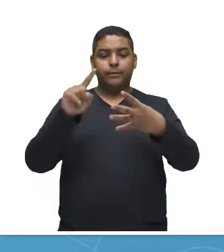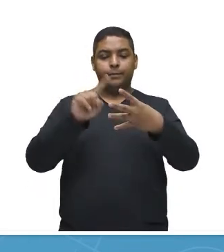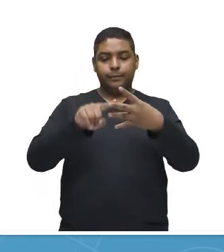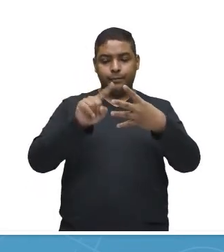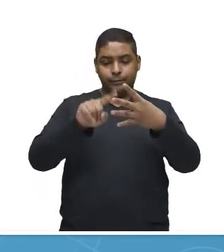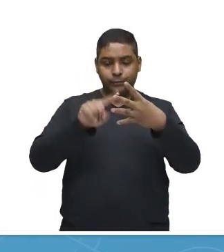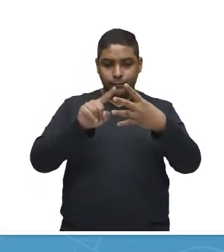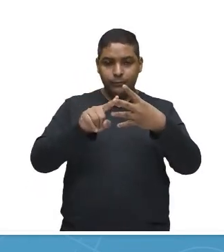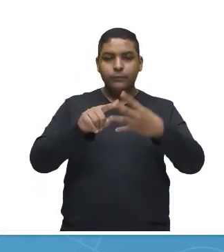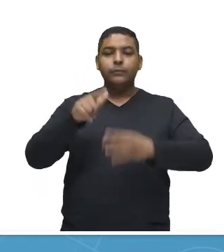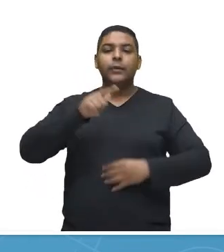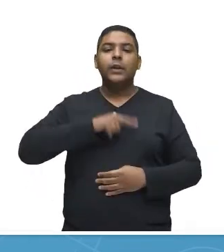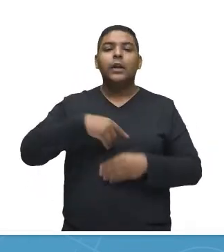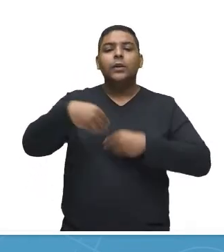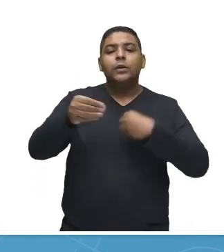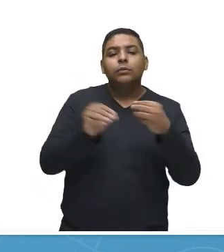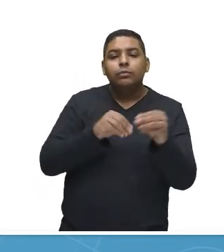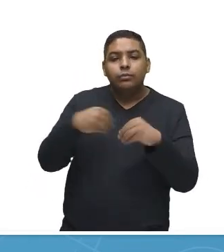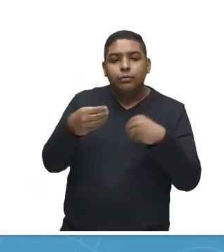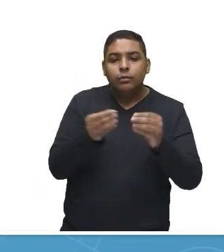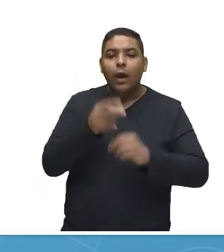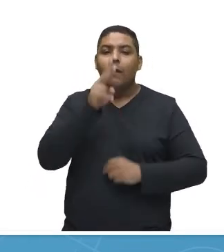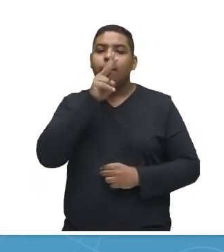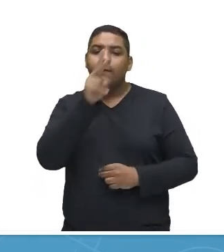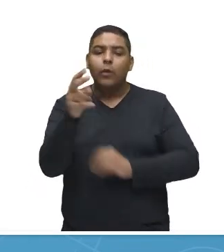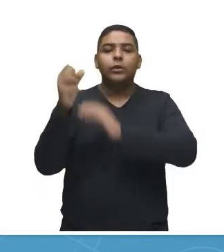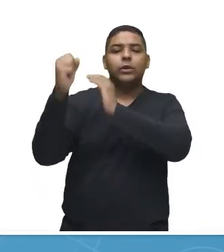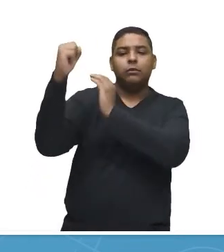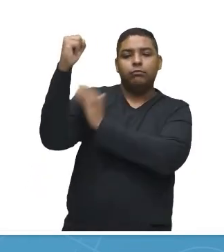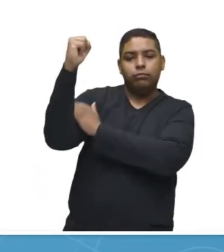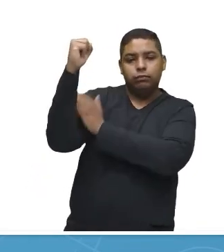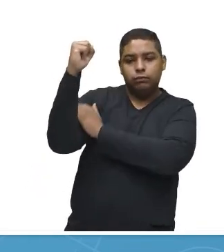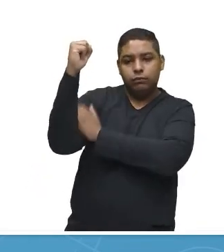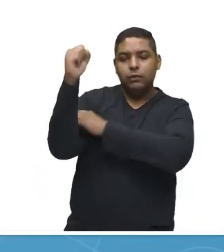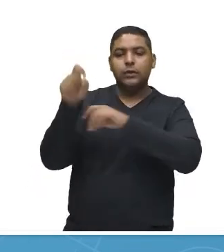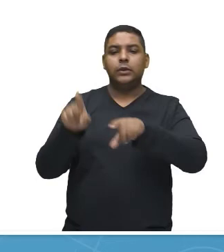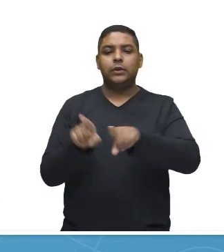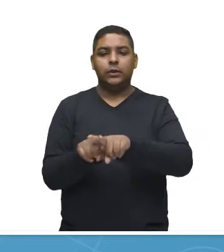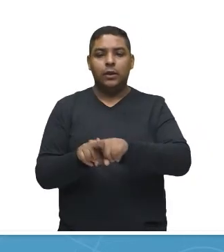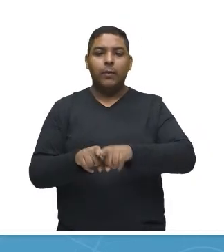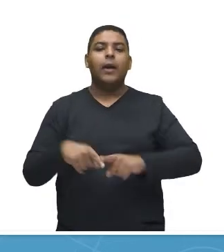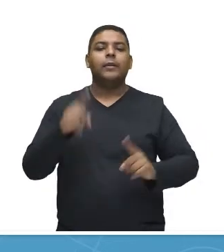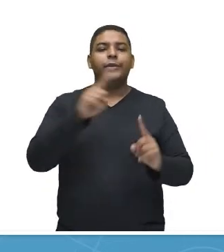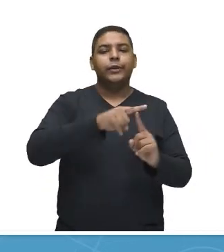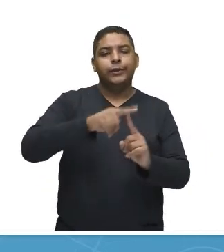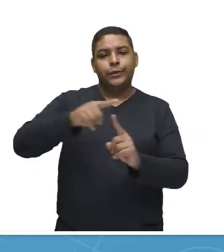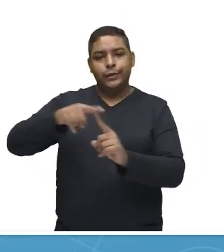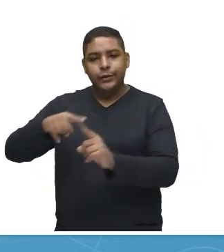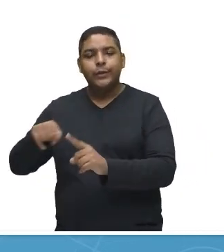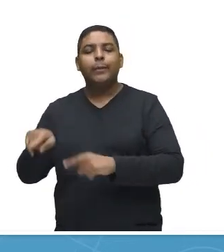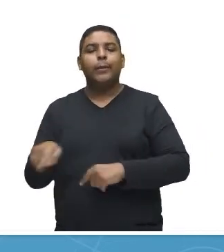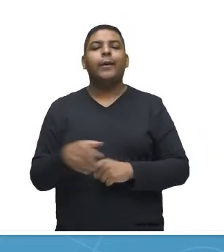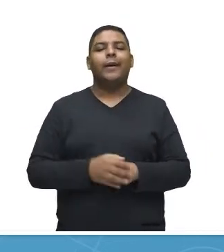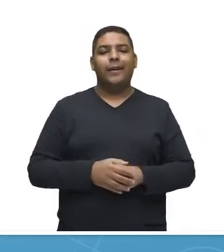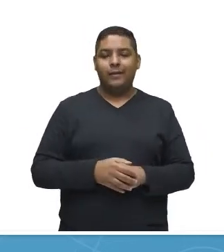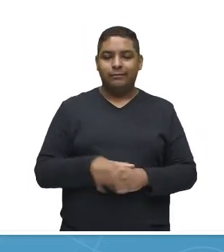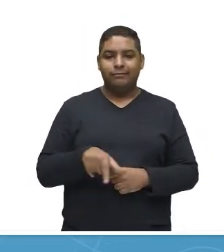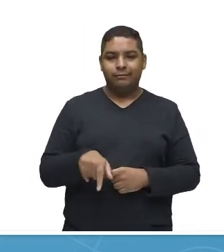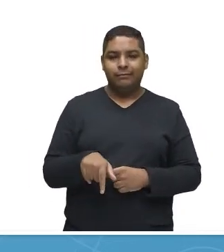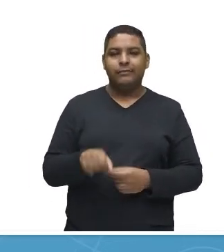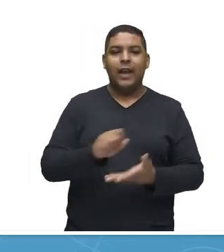à flexibilidade e força. Normalmente as pessoas esquecem desse tipo de exercício, mas eles